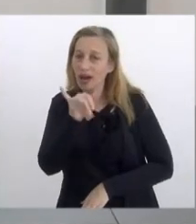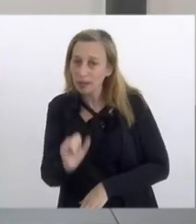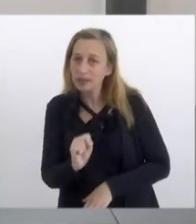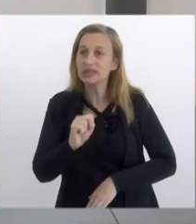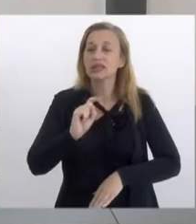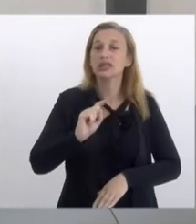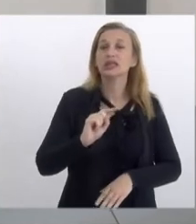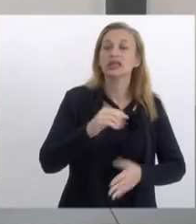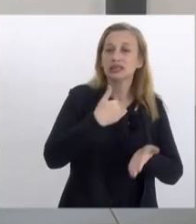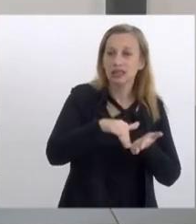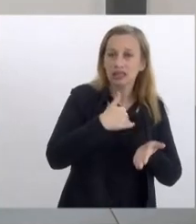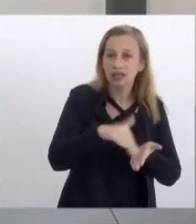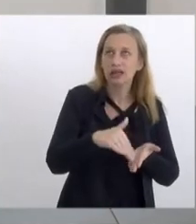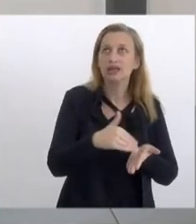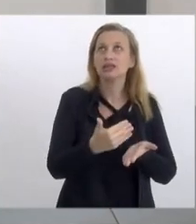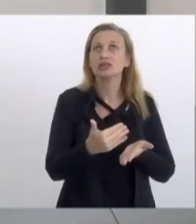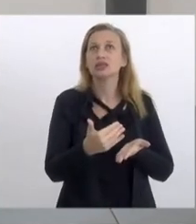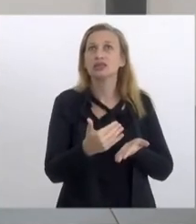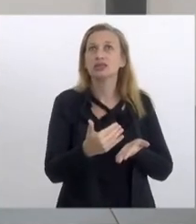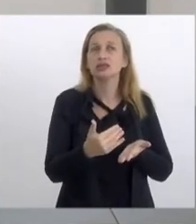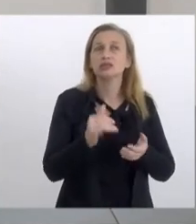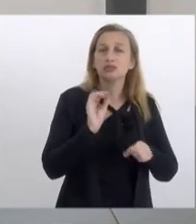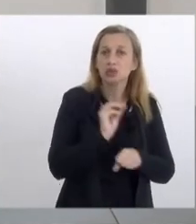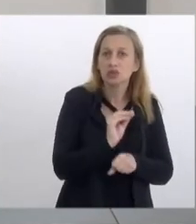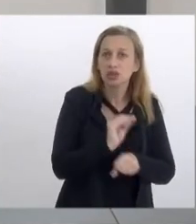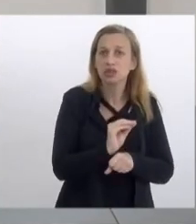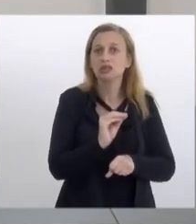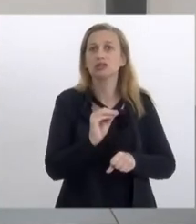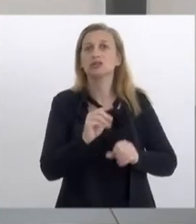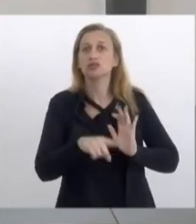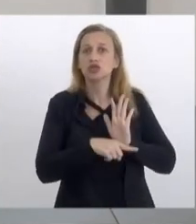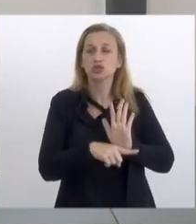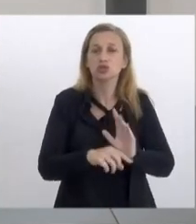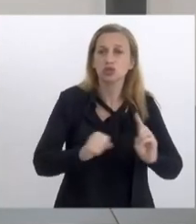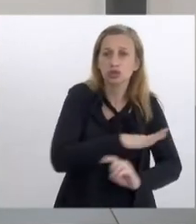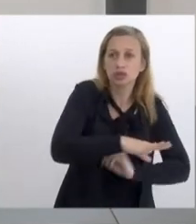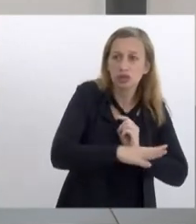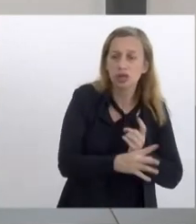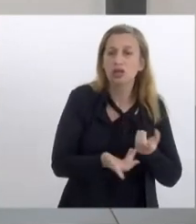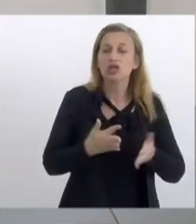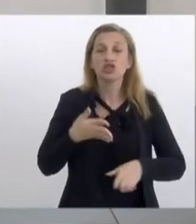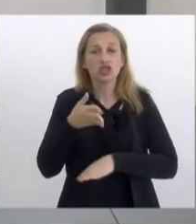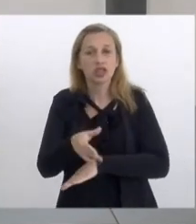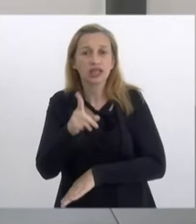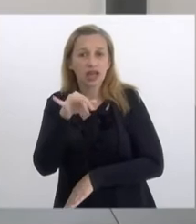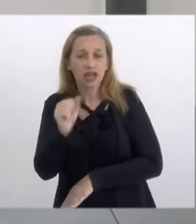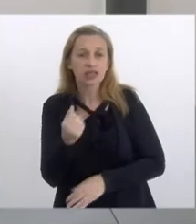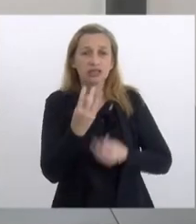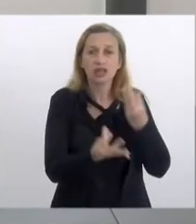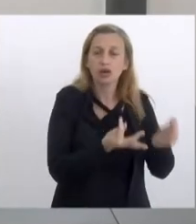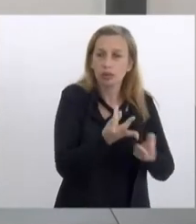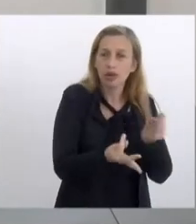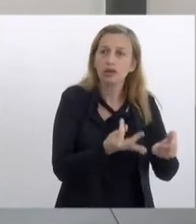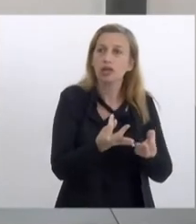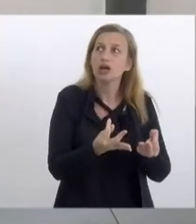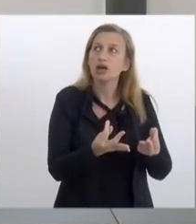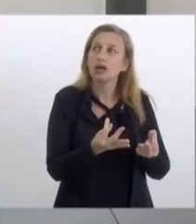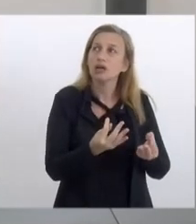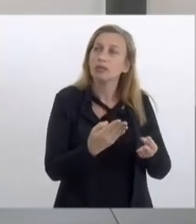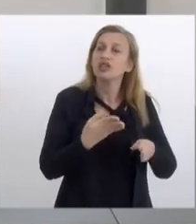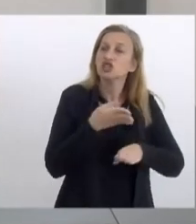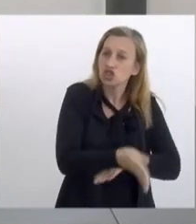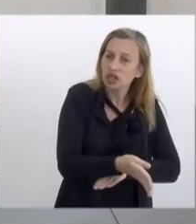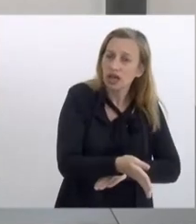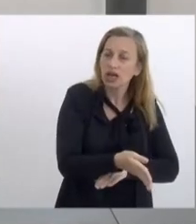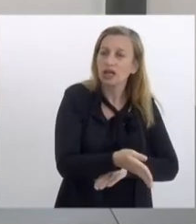na Secretaria de Prevenção, de Assistência Social, chegar nas clínicas terapêuticas, para chegar a